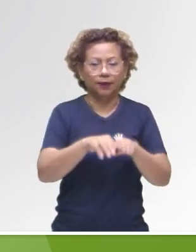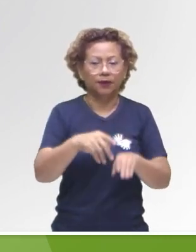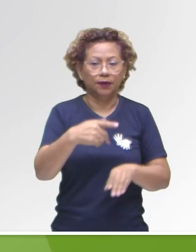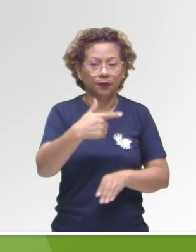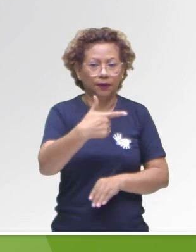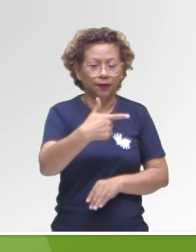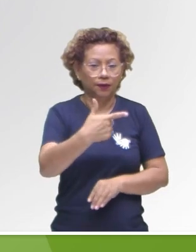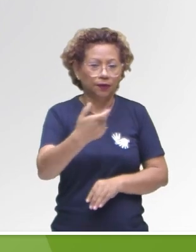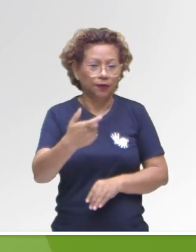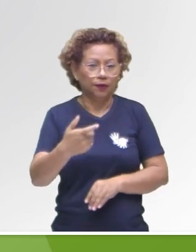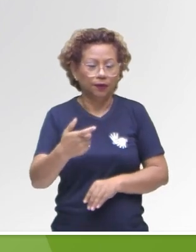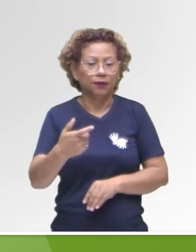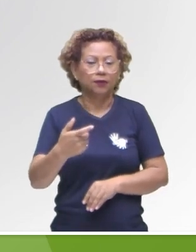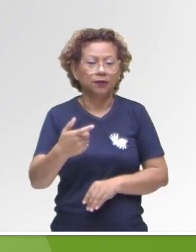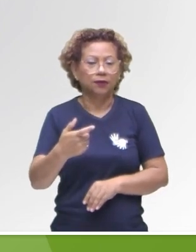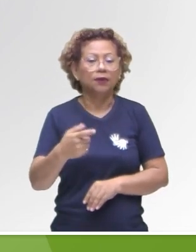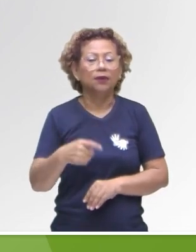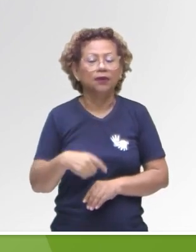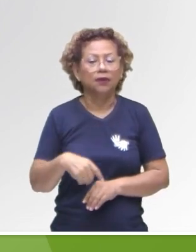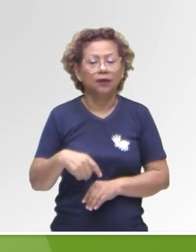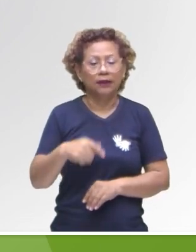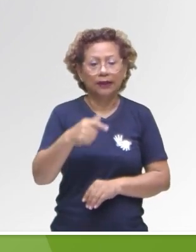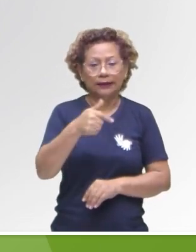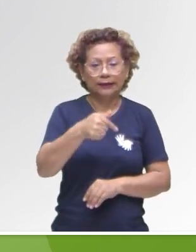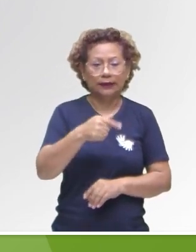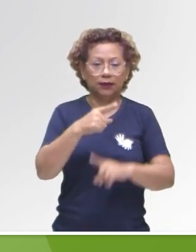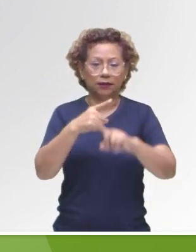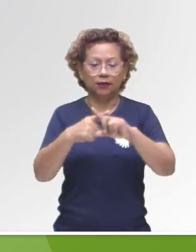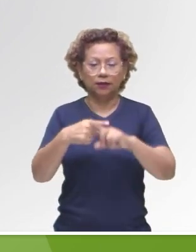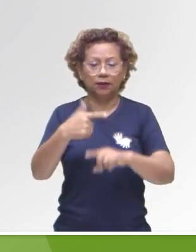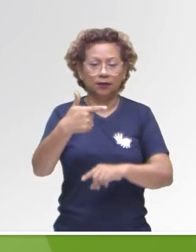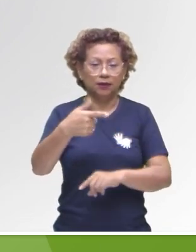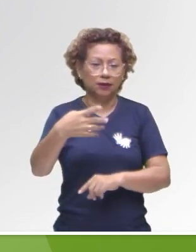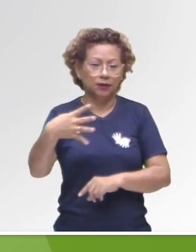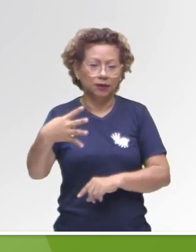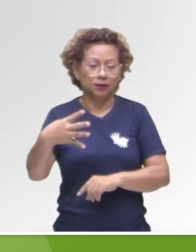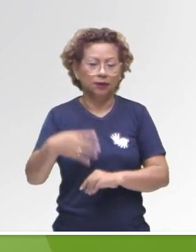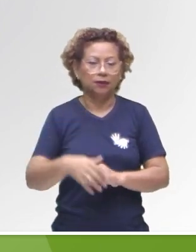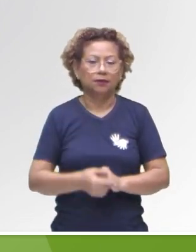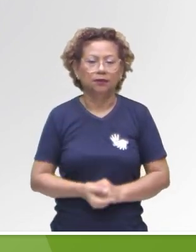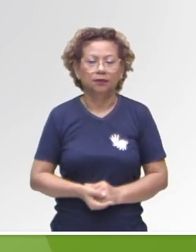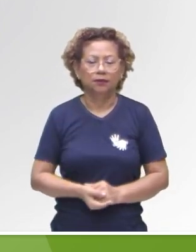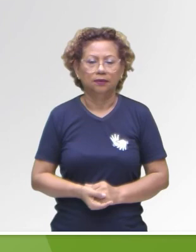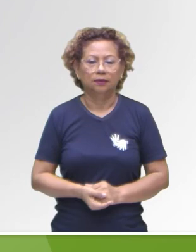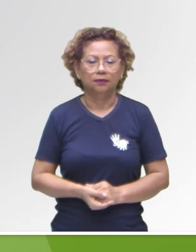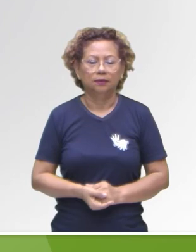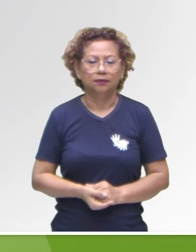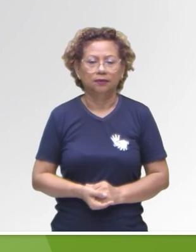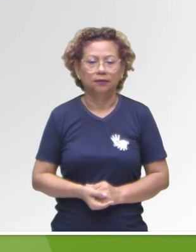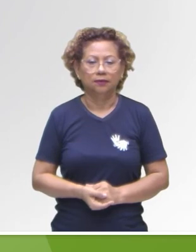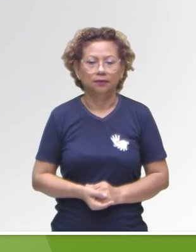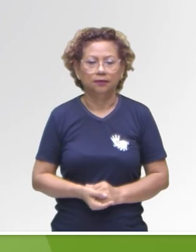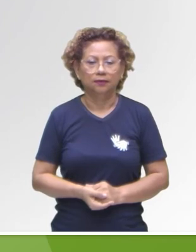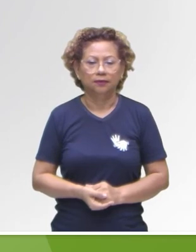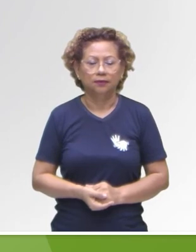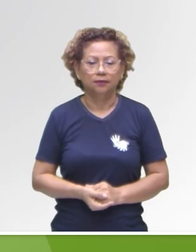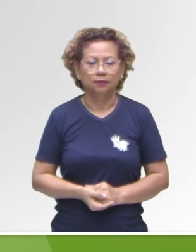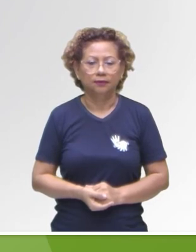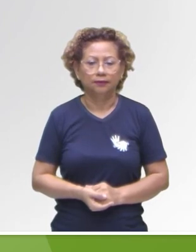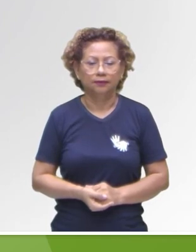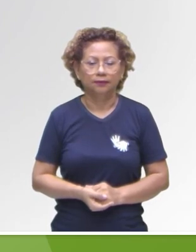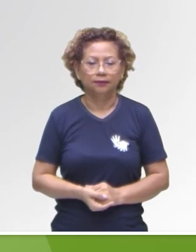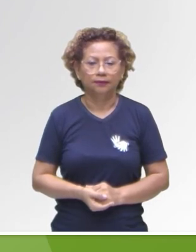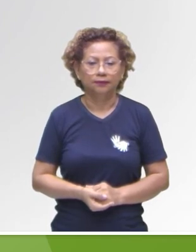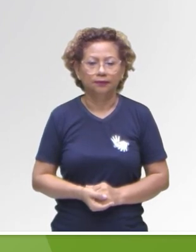vezes 24, que é exatamente a nossa diferença de